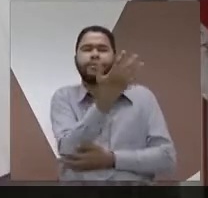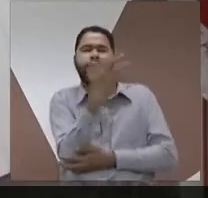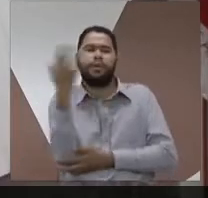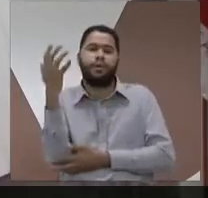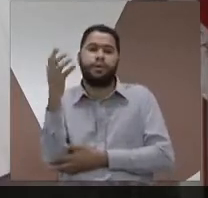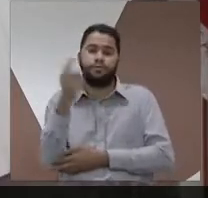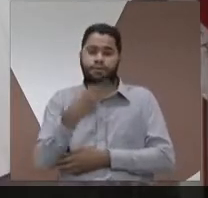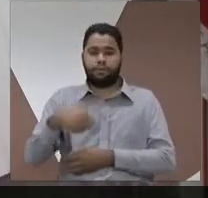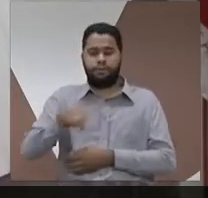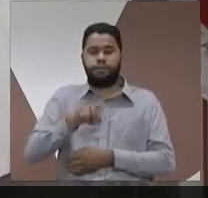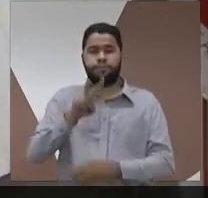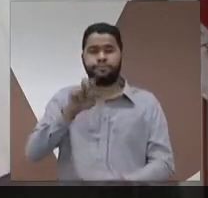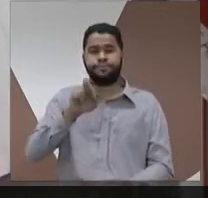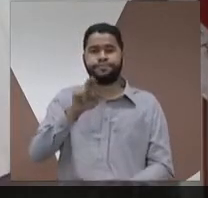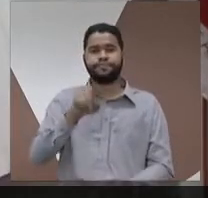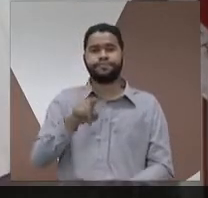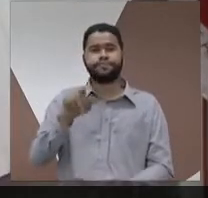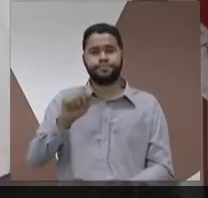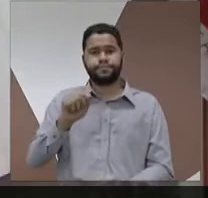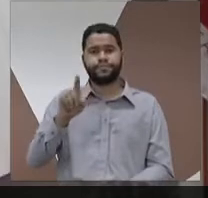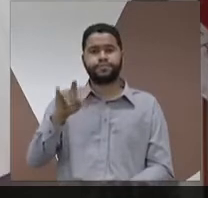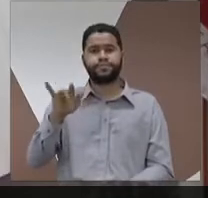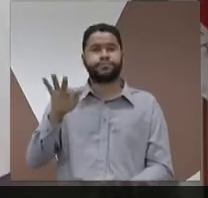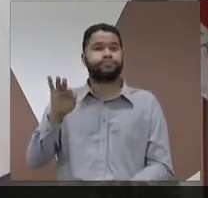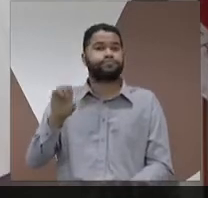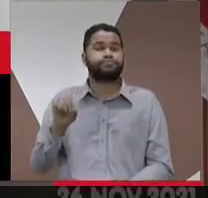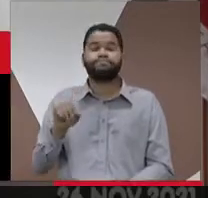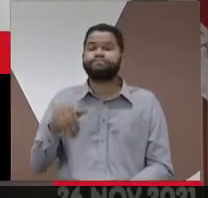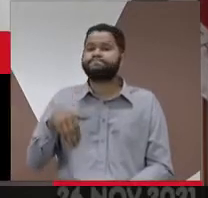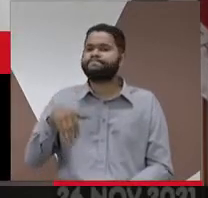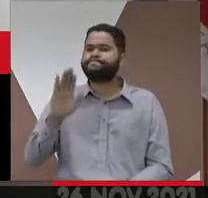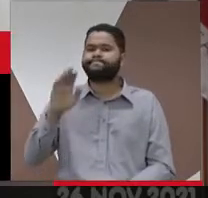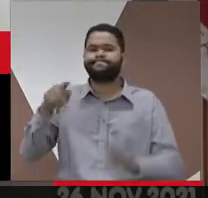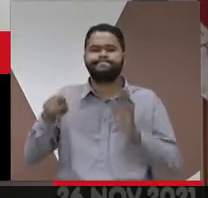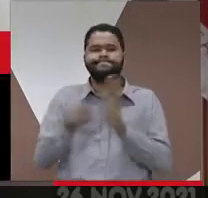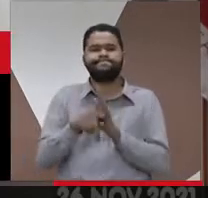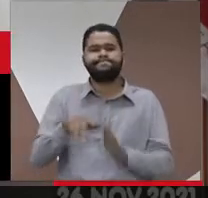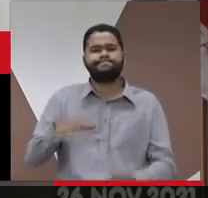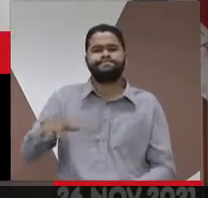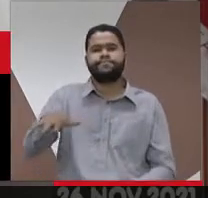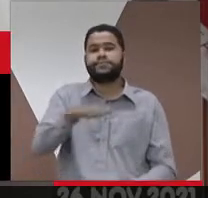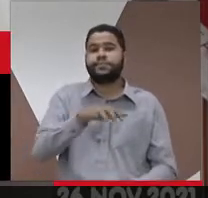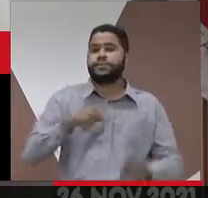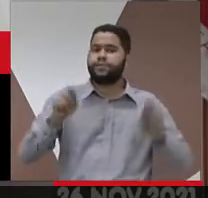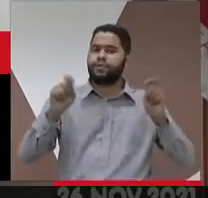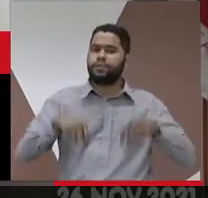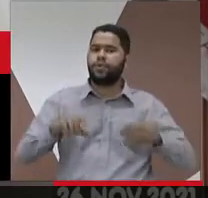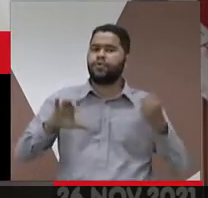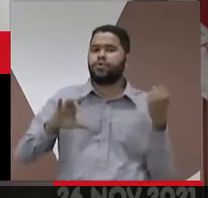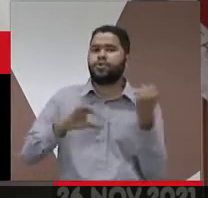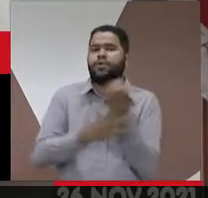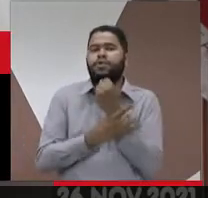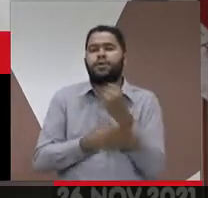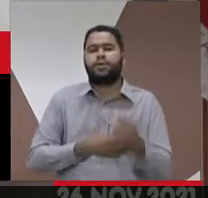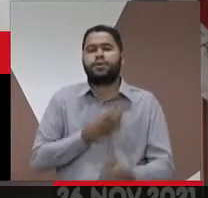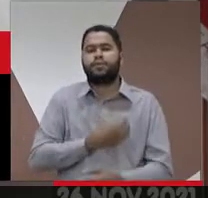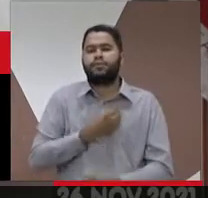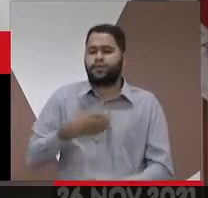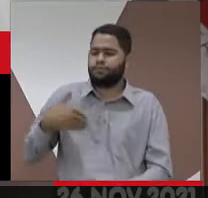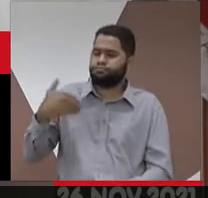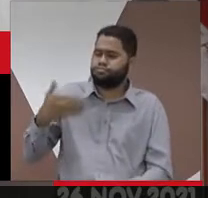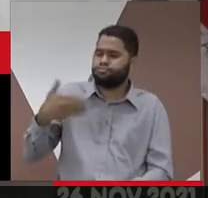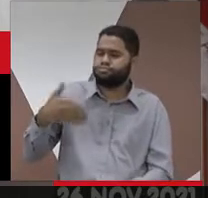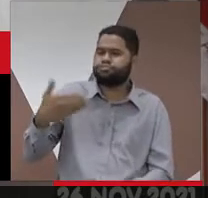das Flores, na cidade de Contagem, é o nosso maior patrimônio ambiental e que pode garantir a vida para as próximas